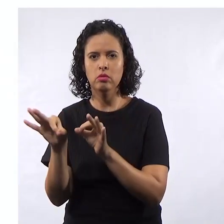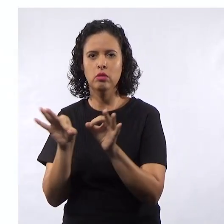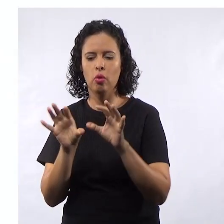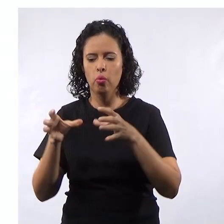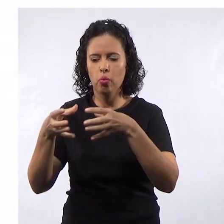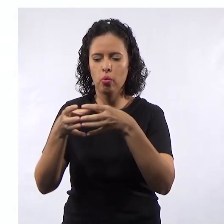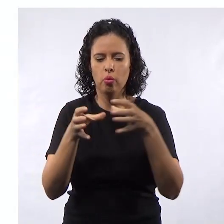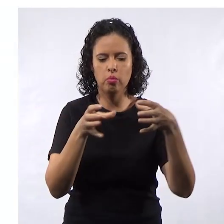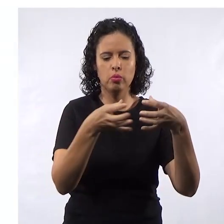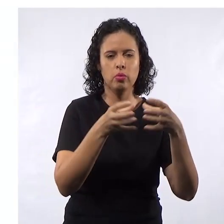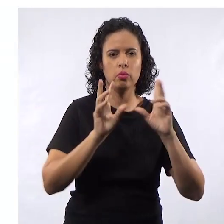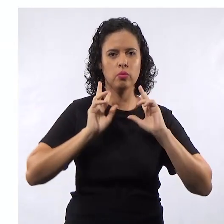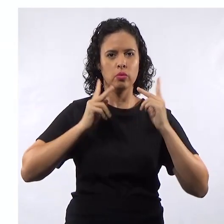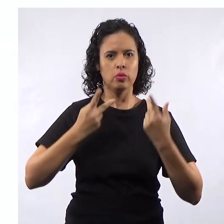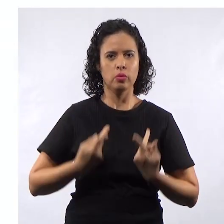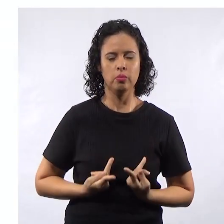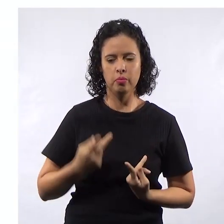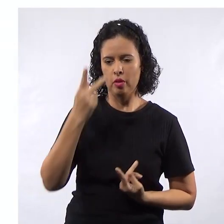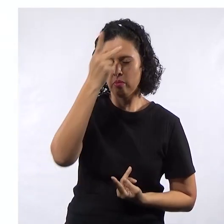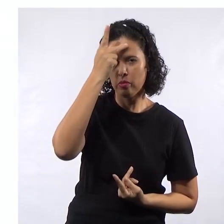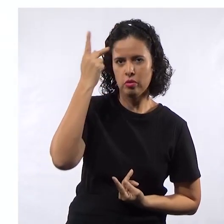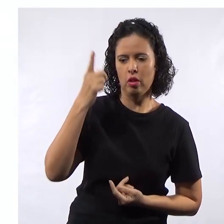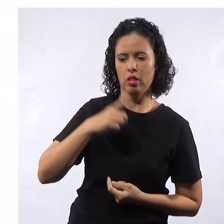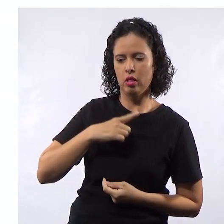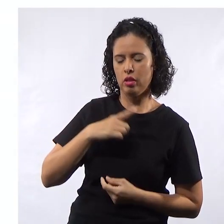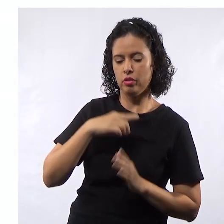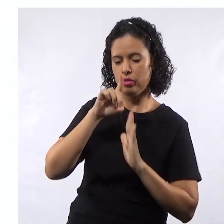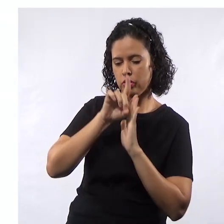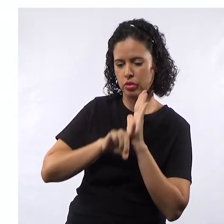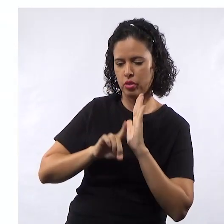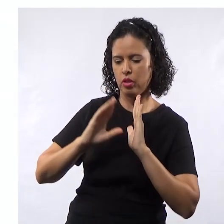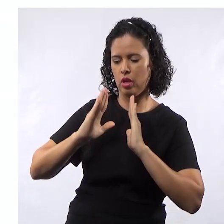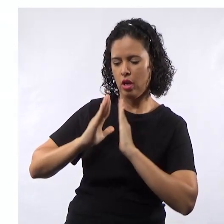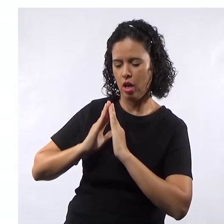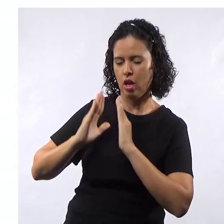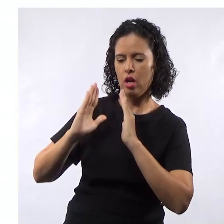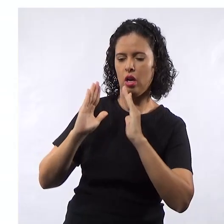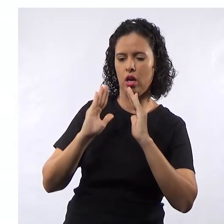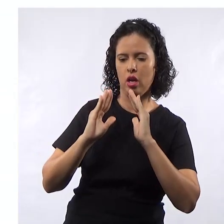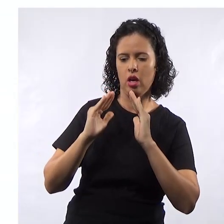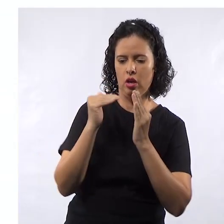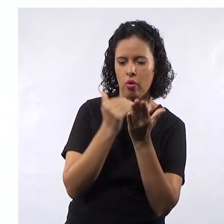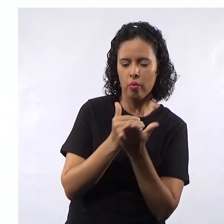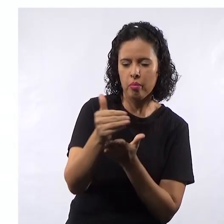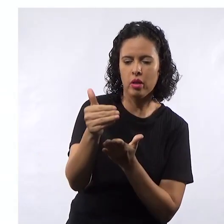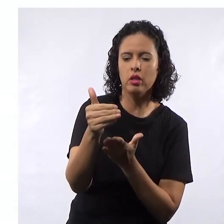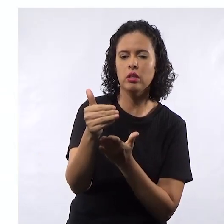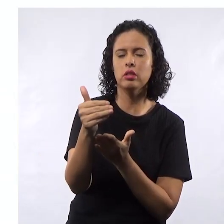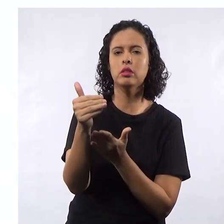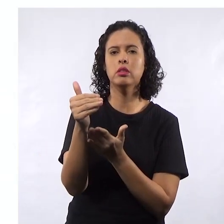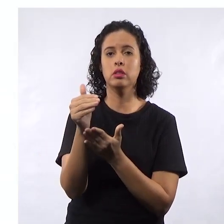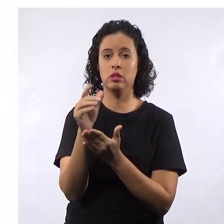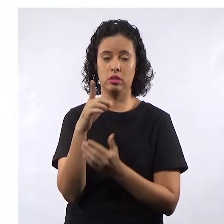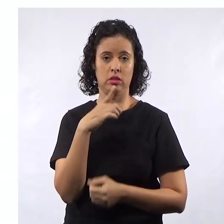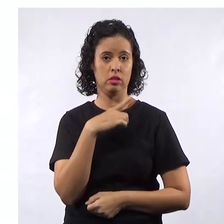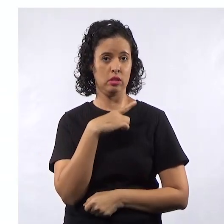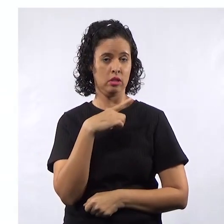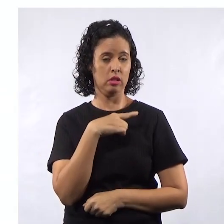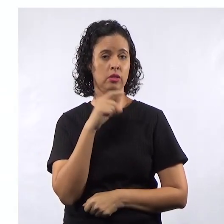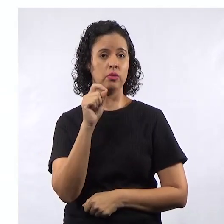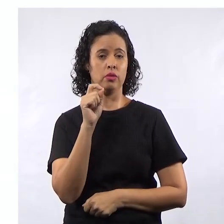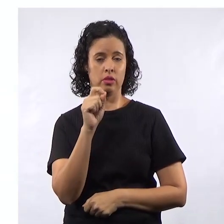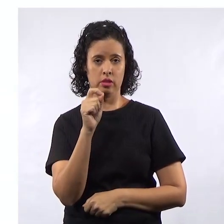humano, onde o teu direito acaba, onde o meu começa, mas não especificamente nesses termos, né? Existe uma